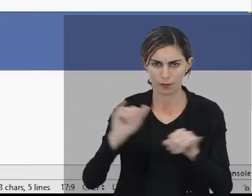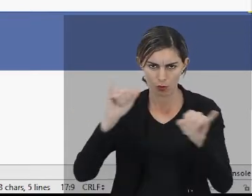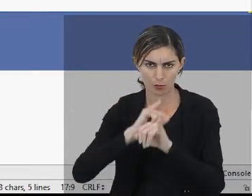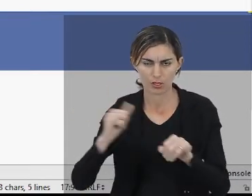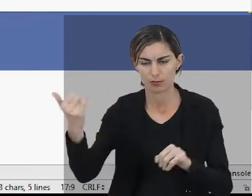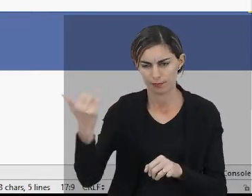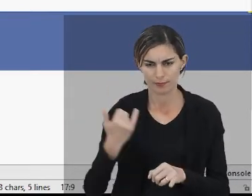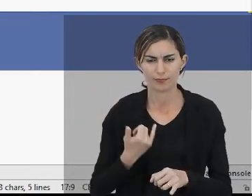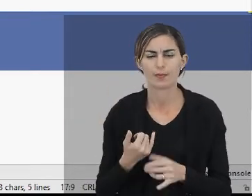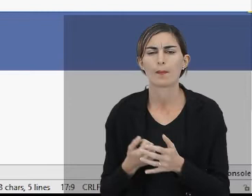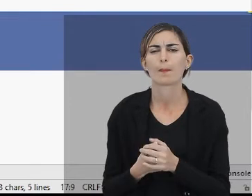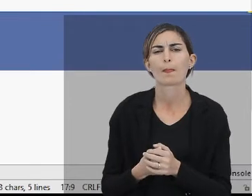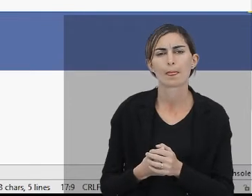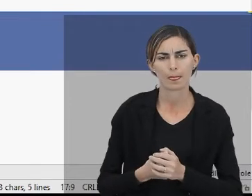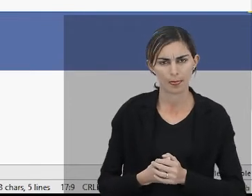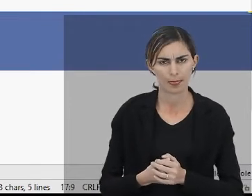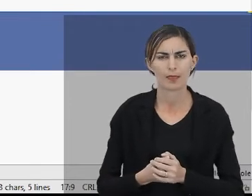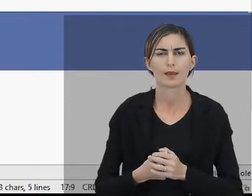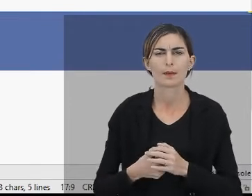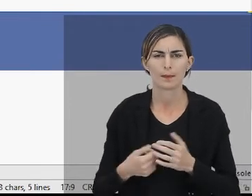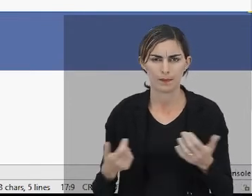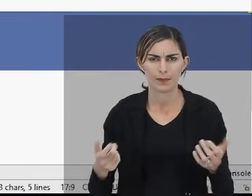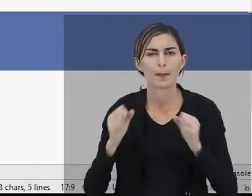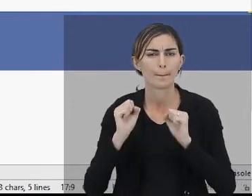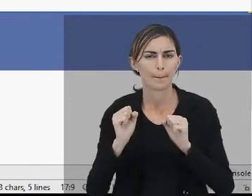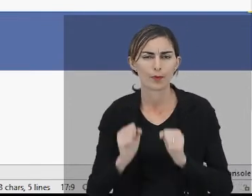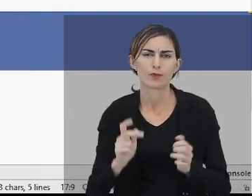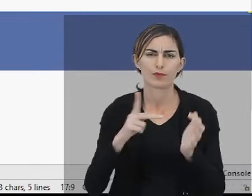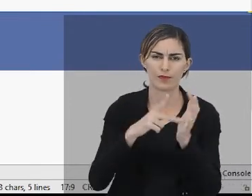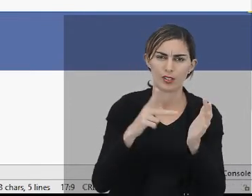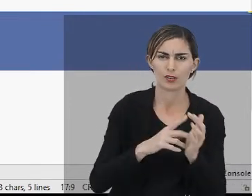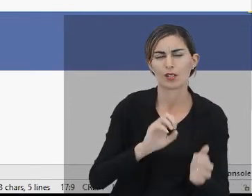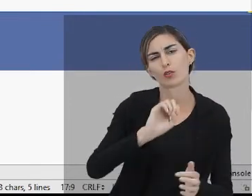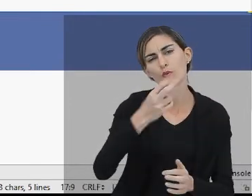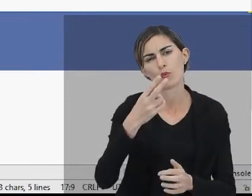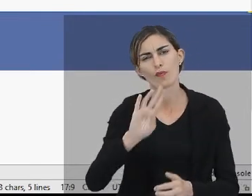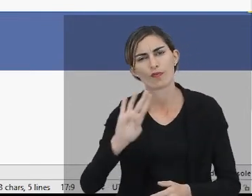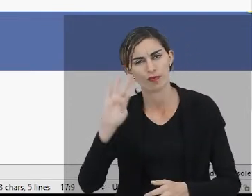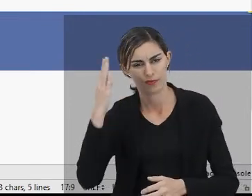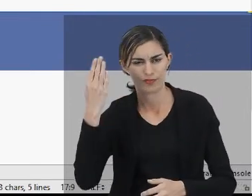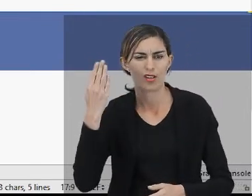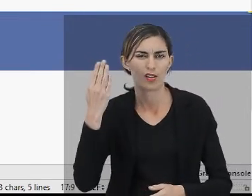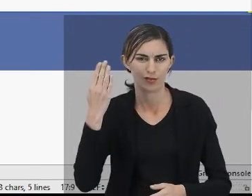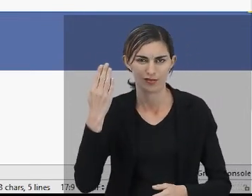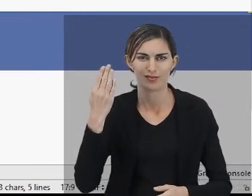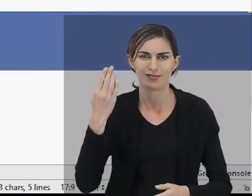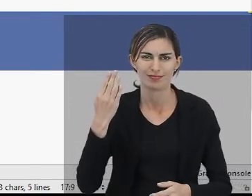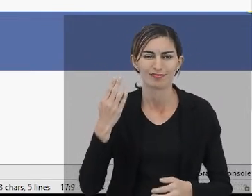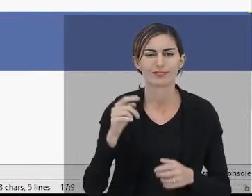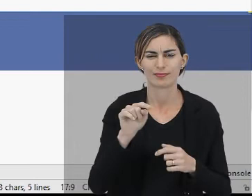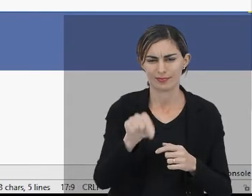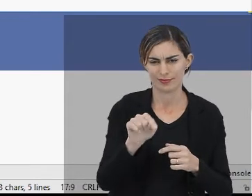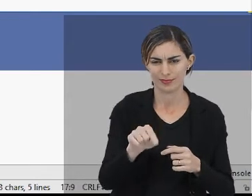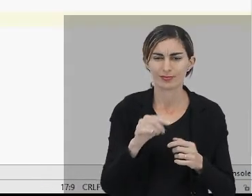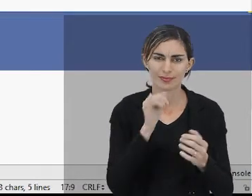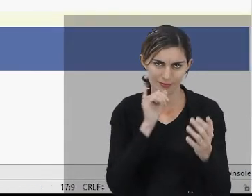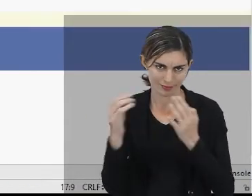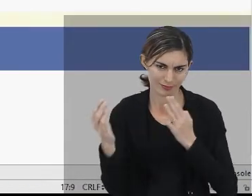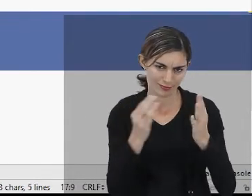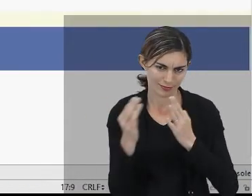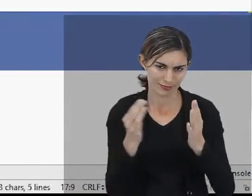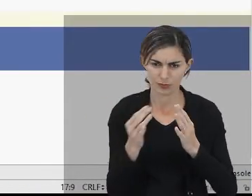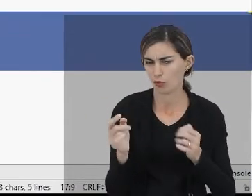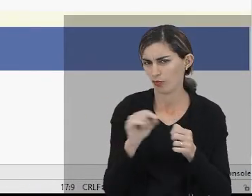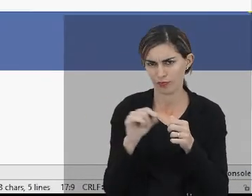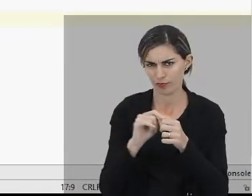informação e essa informação ela pode ser verdadeira ou falsa, certo? Nesse caso aqui do nosso exemplo,